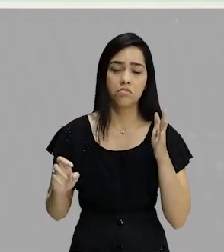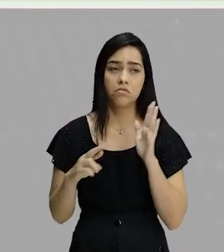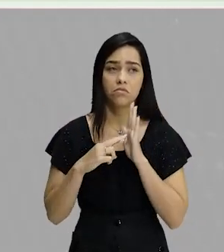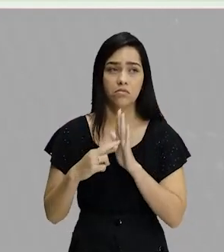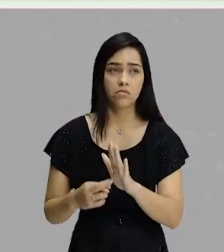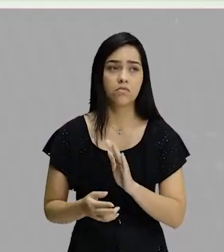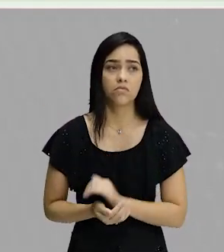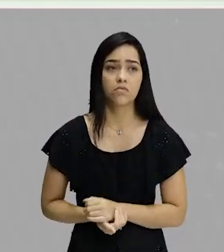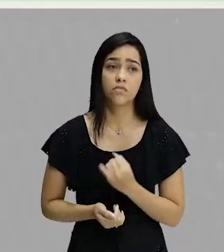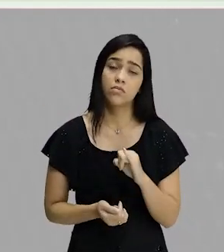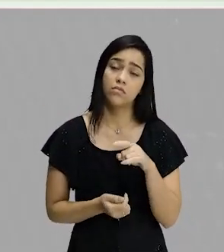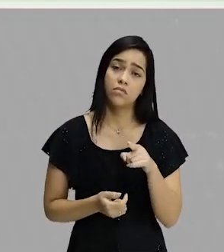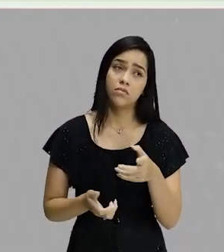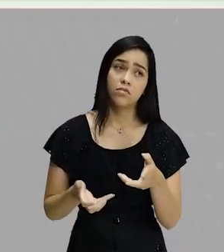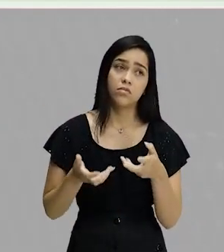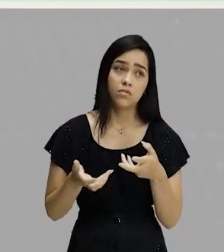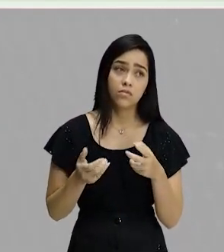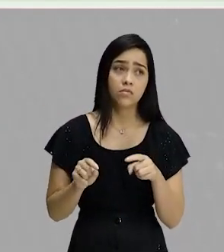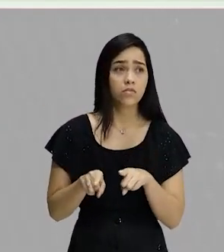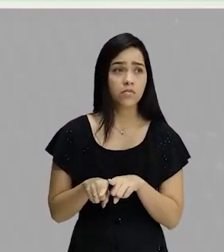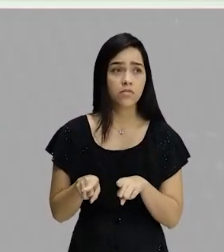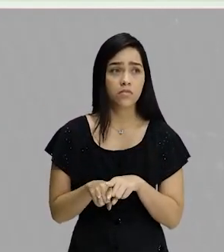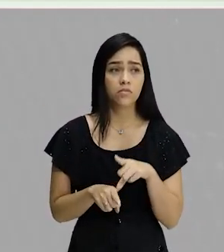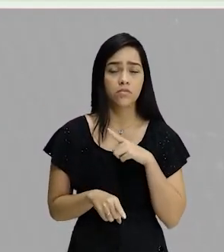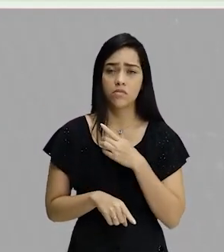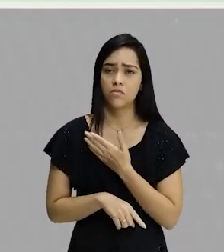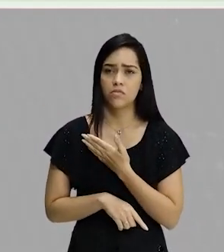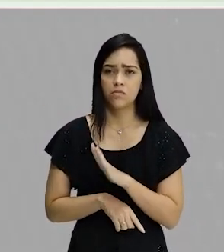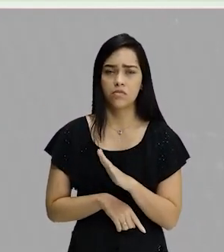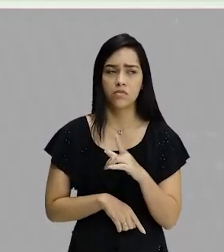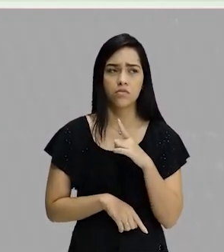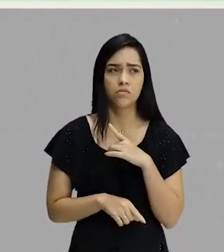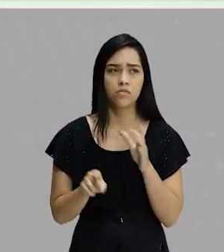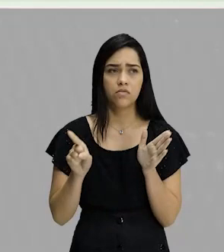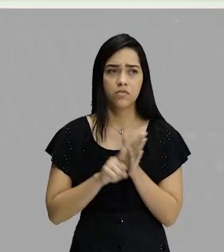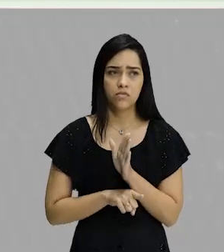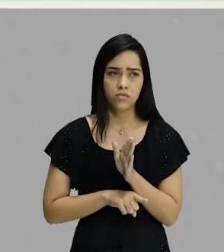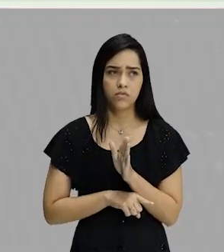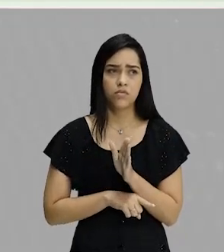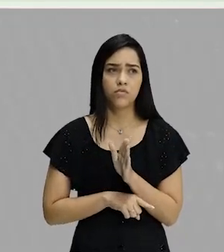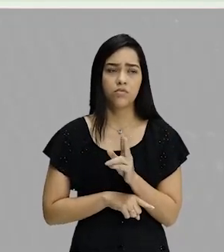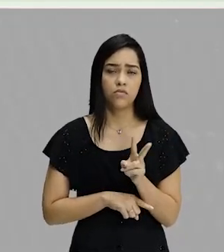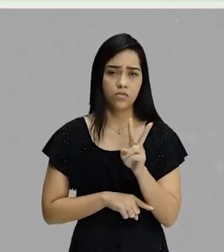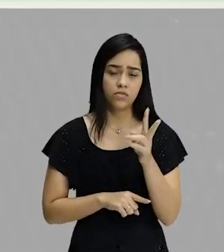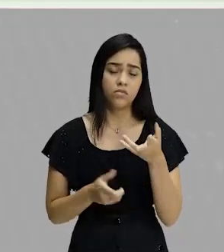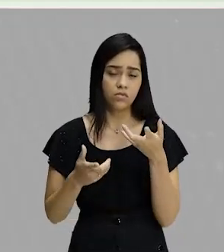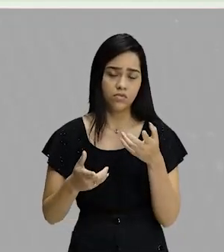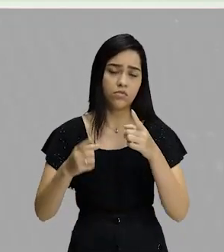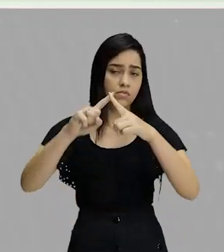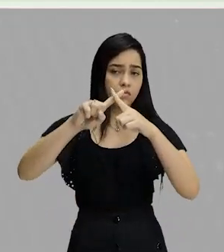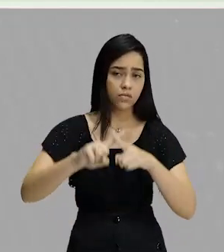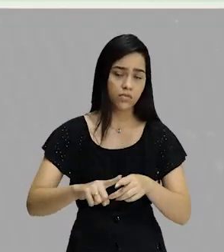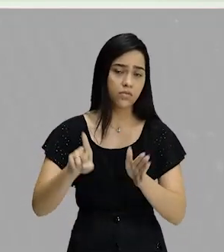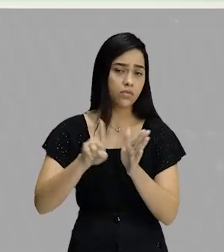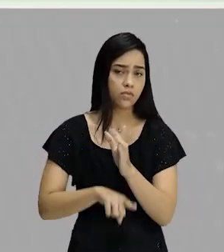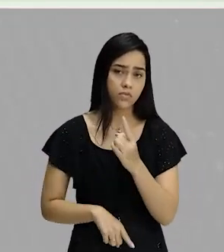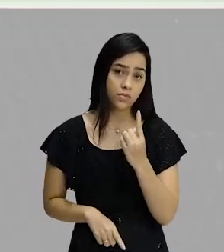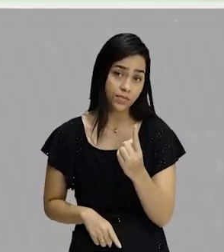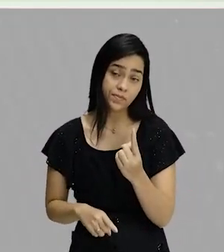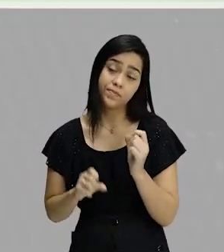representada aqui. Se você quiser, aí tem gente que não gosta que fique negativo o valor de x, se quiser multiplicar aqui por menos 1,